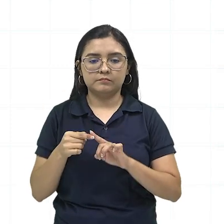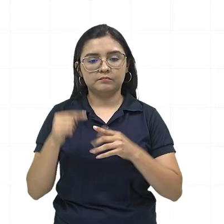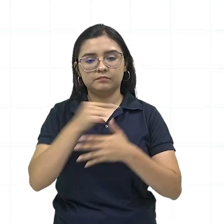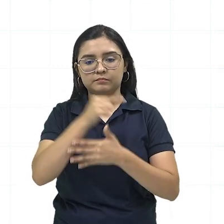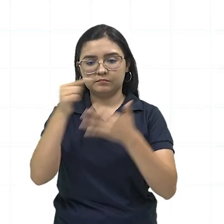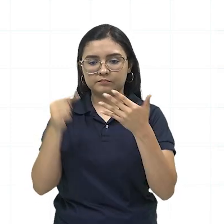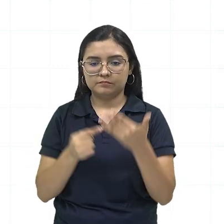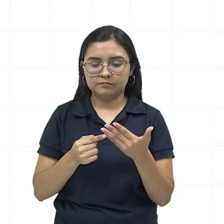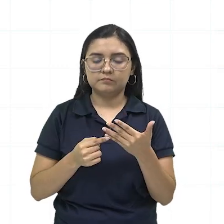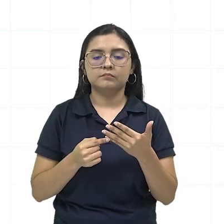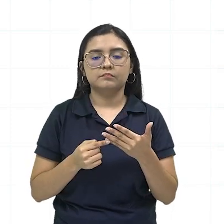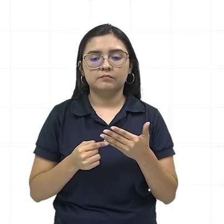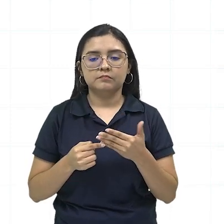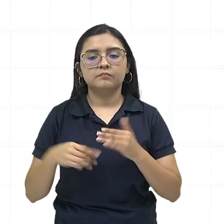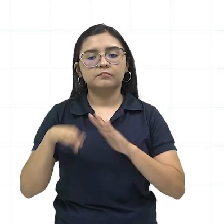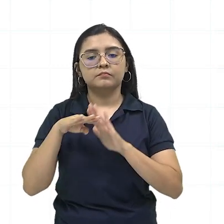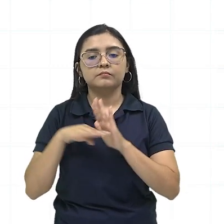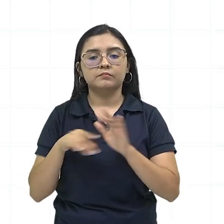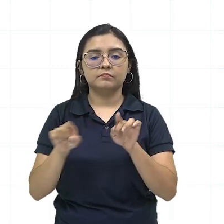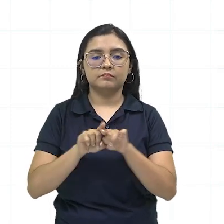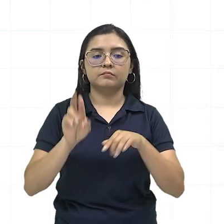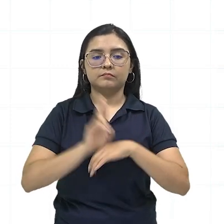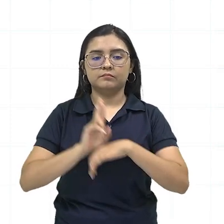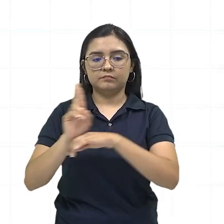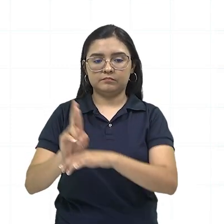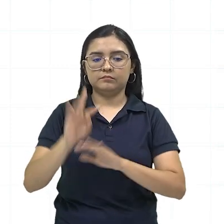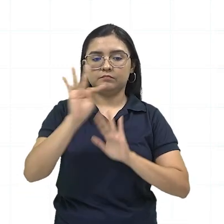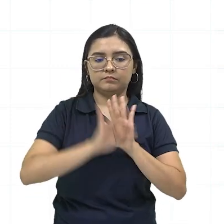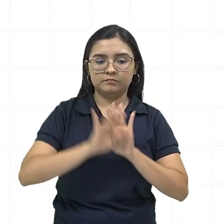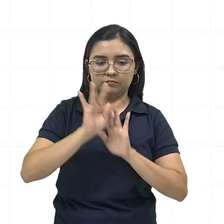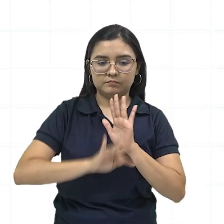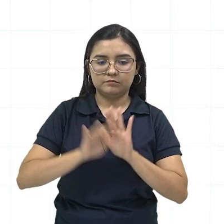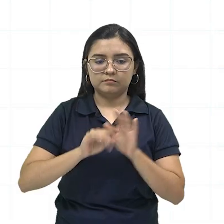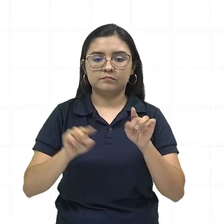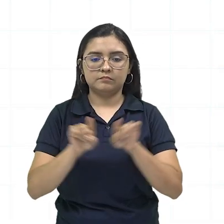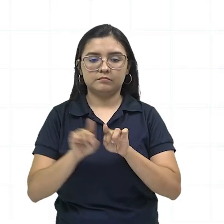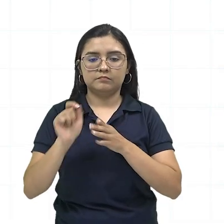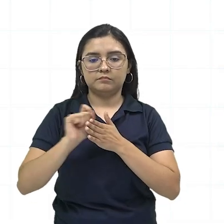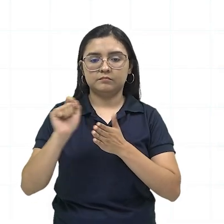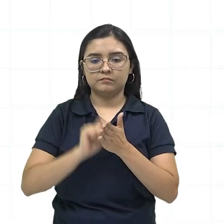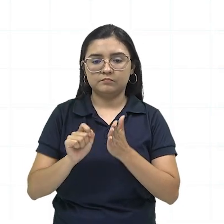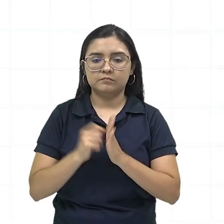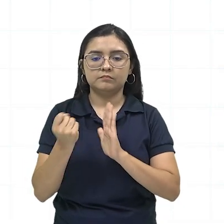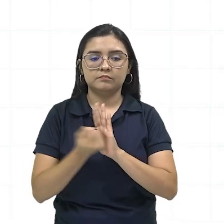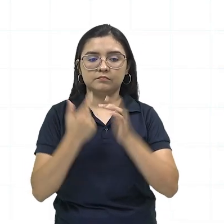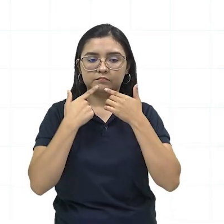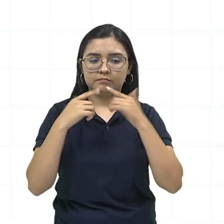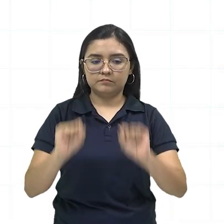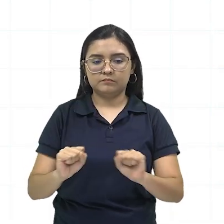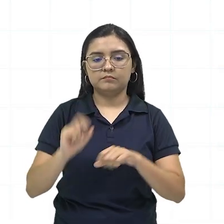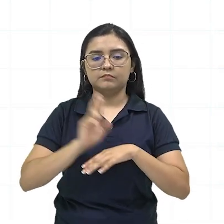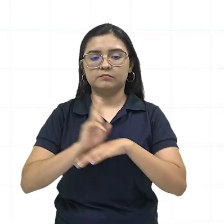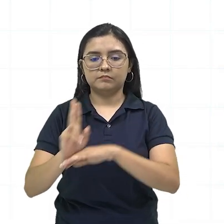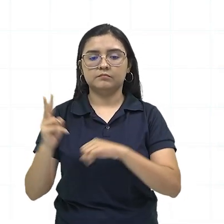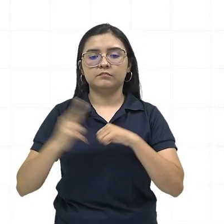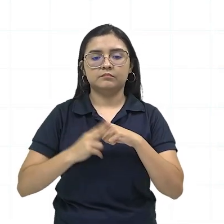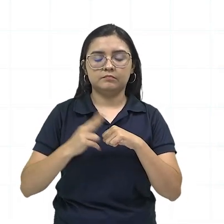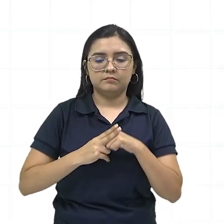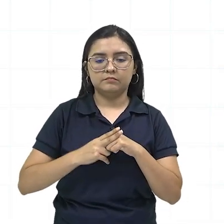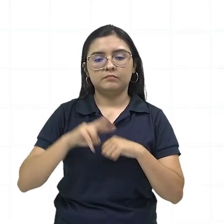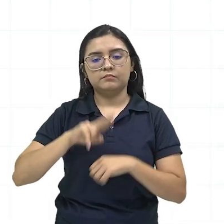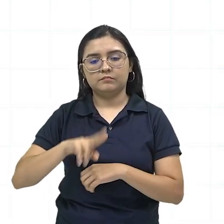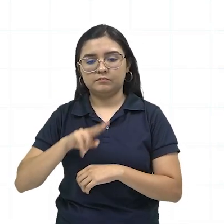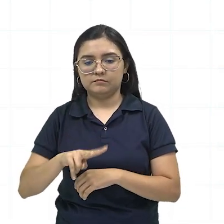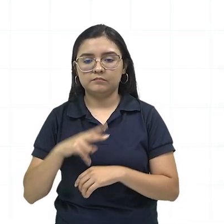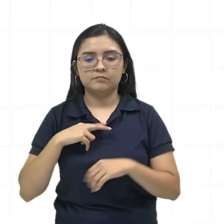finalidade, elementos constitutivos, recursos textuais e discursivos, marcas linguísticas, recursos